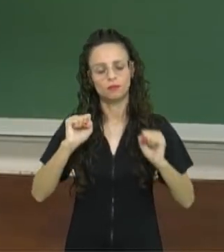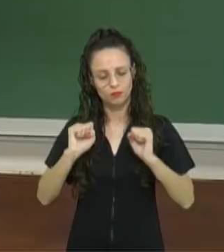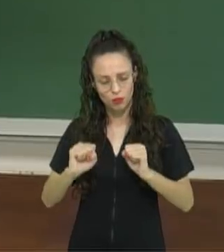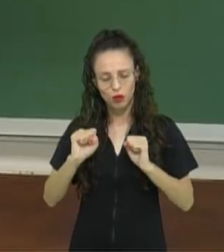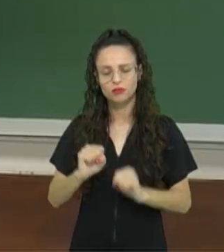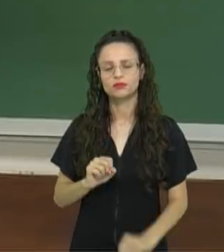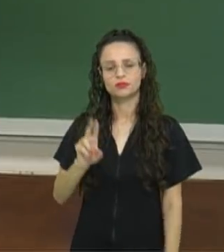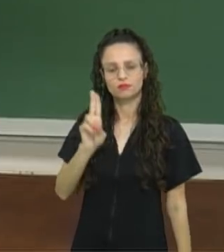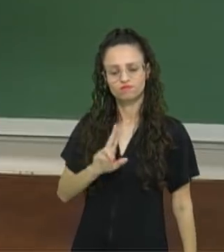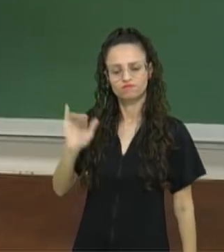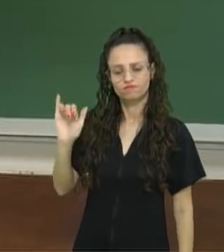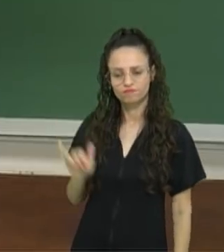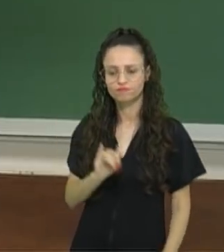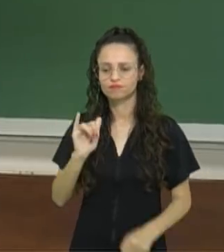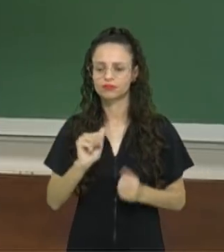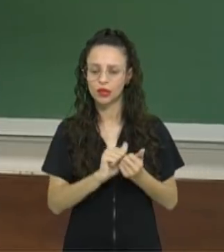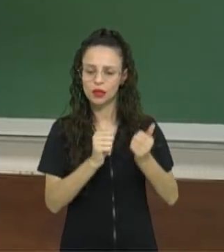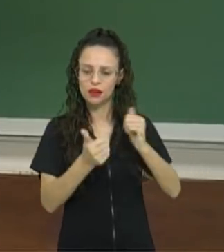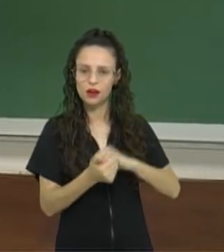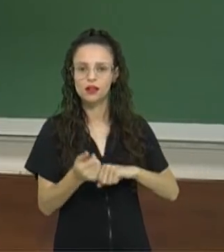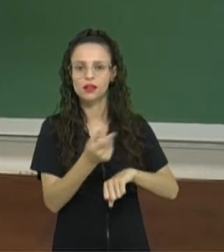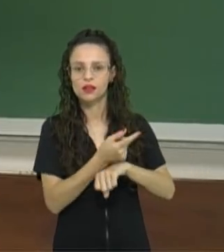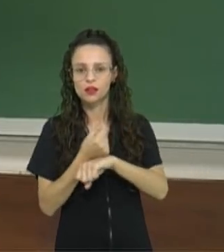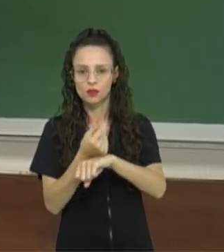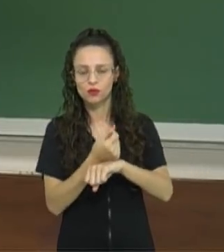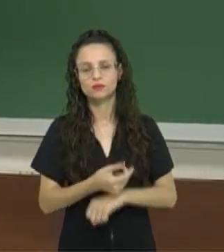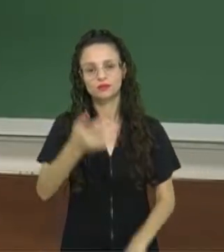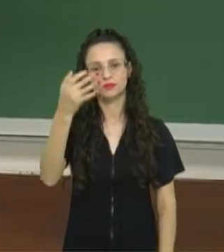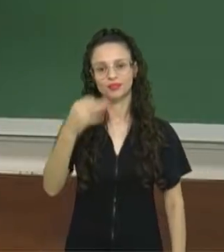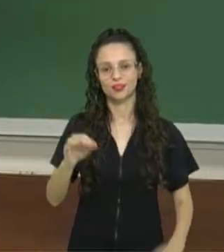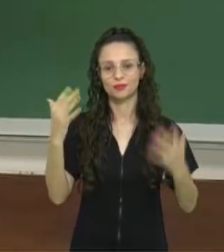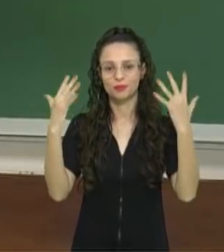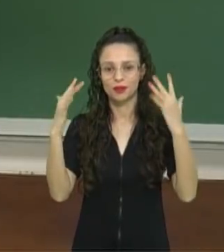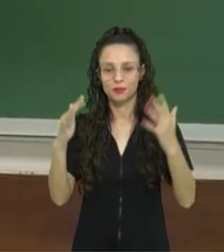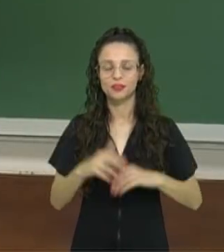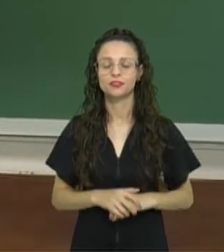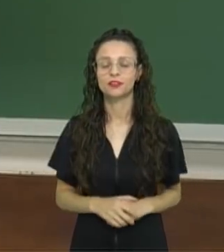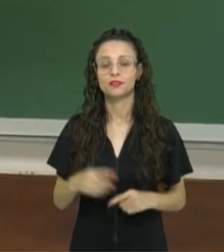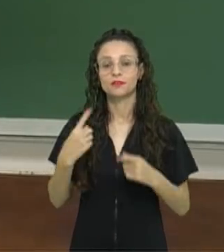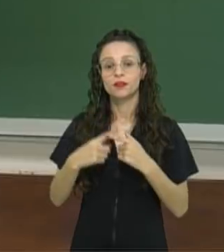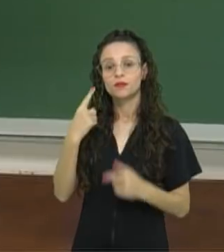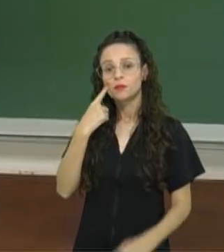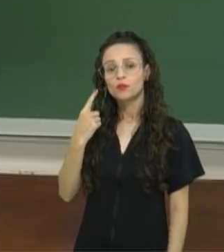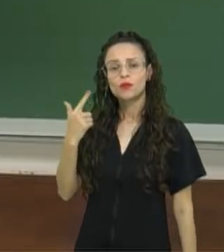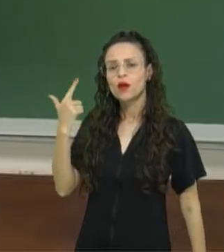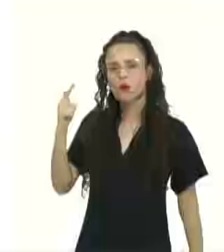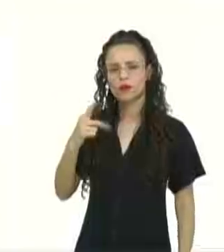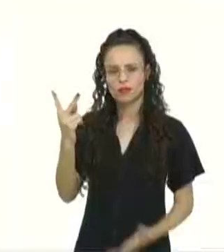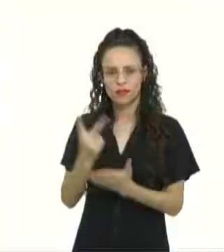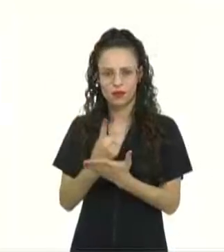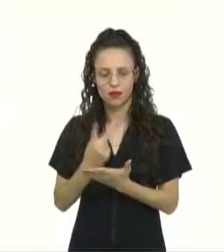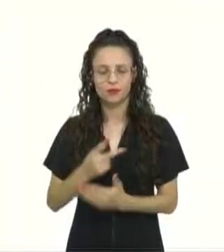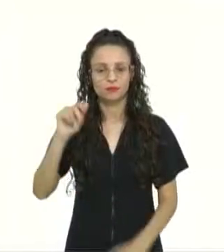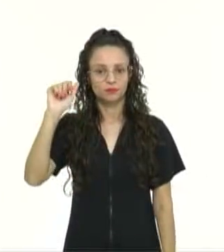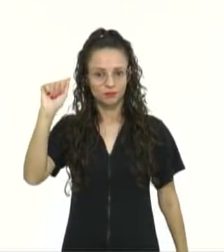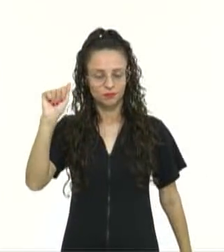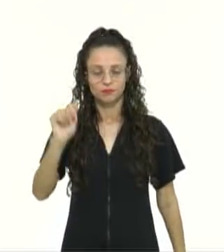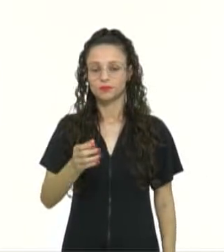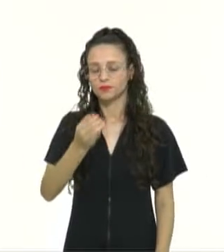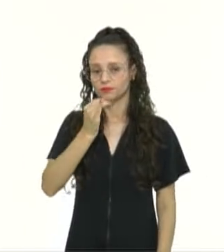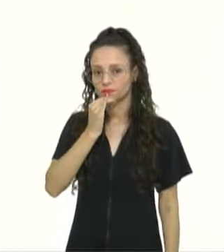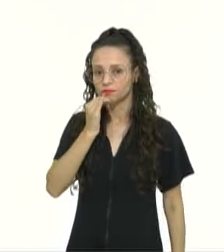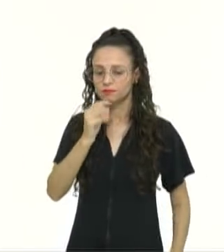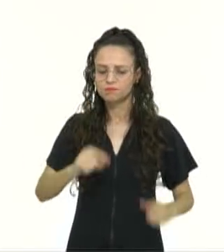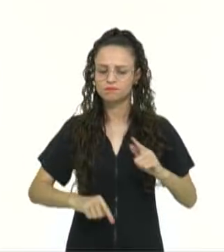ser usados economicamente. Está correto, parabéns. Vamos ver por que as outras estão erradas. Ah, são exemplos